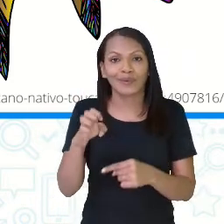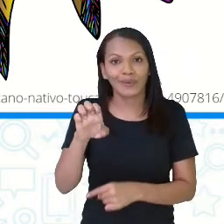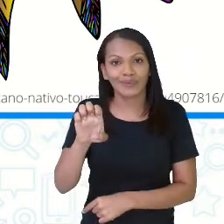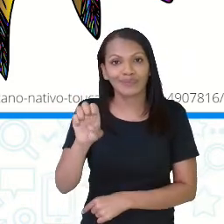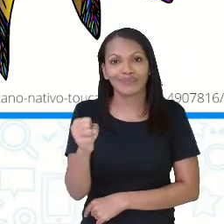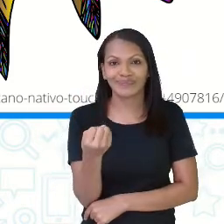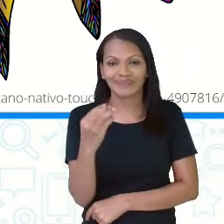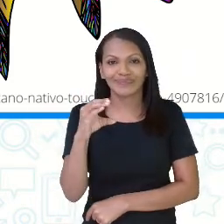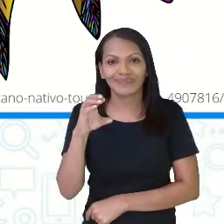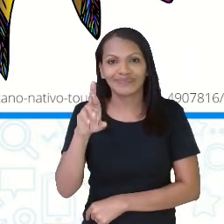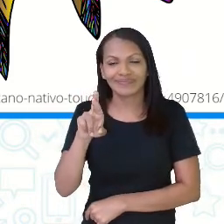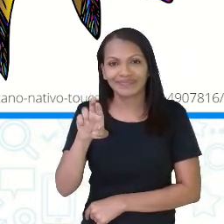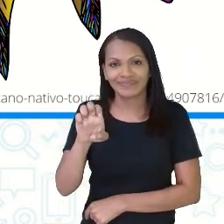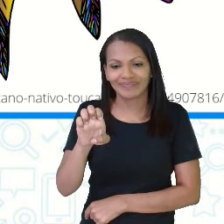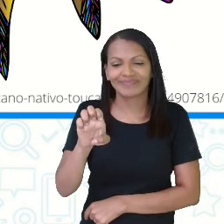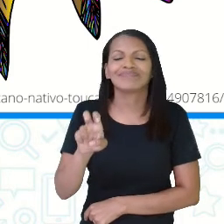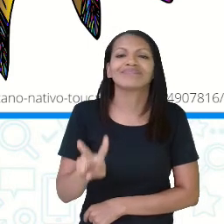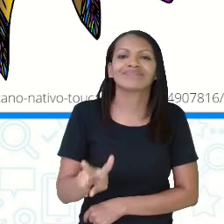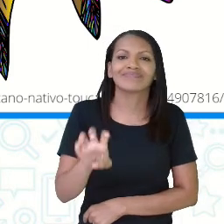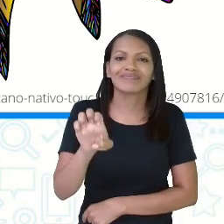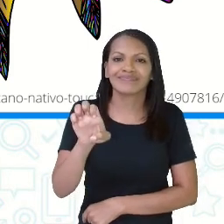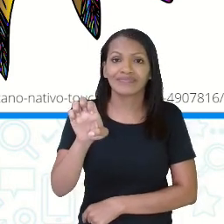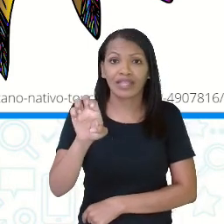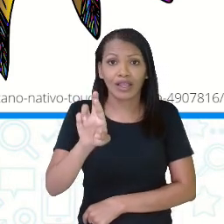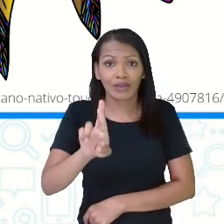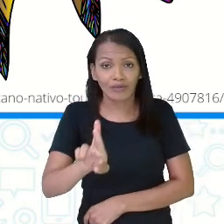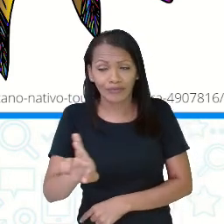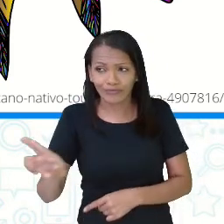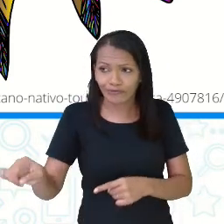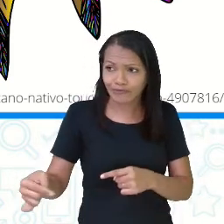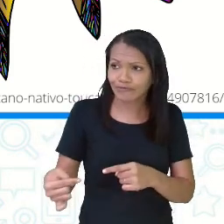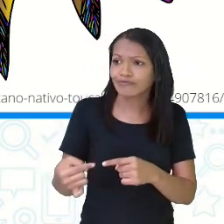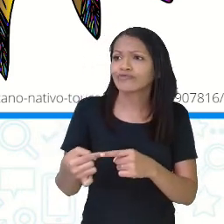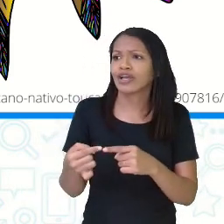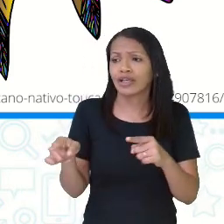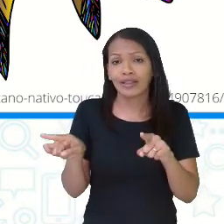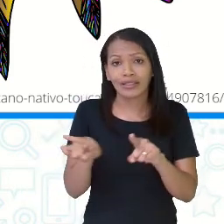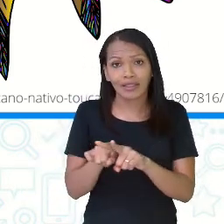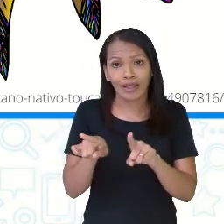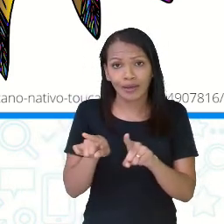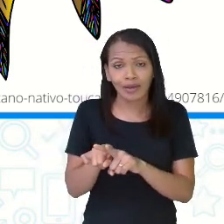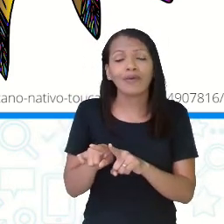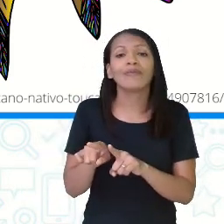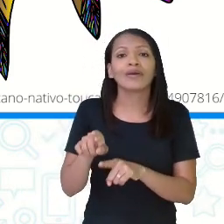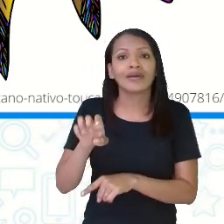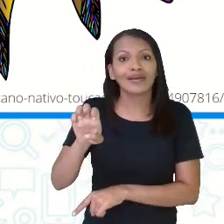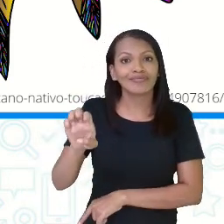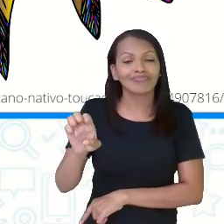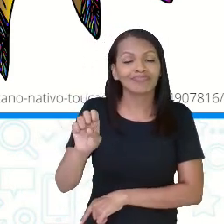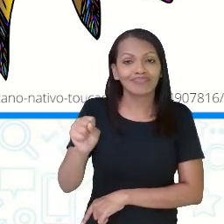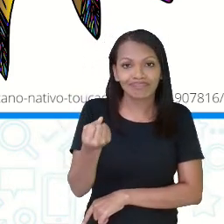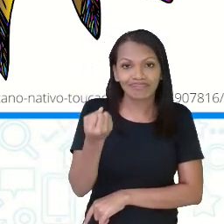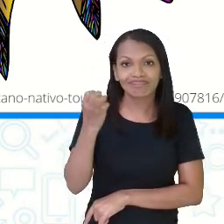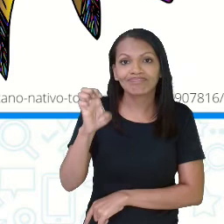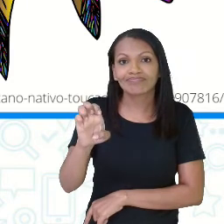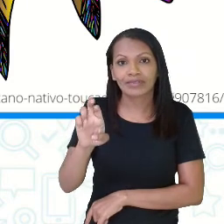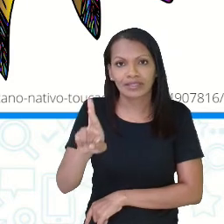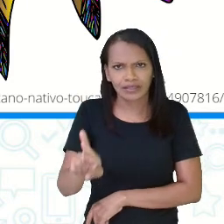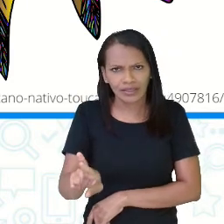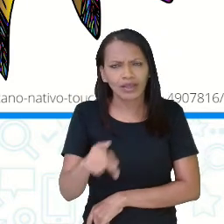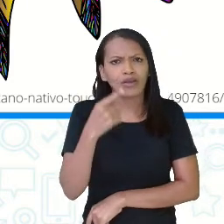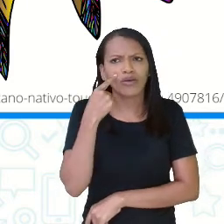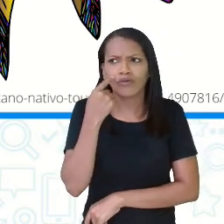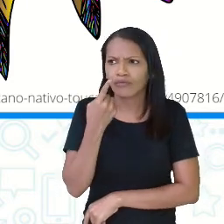língua do seu povo, a afirmação está no ser. Então, observe o segundo, o quarto e